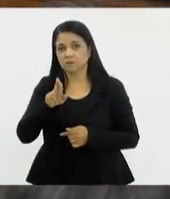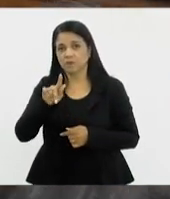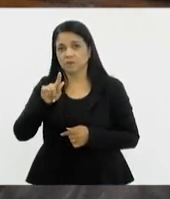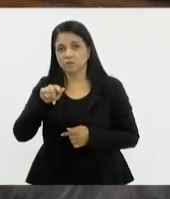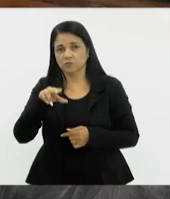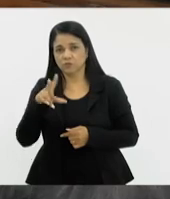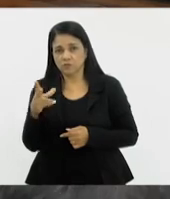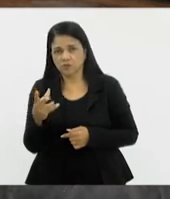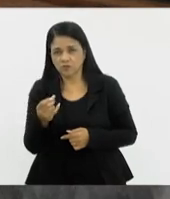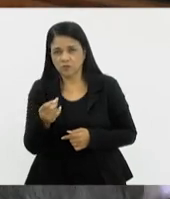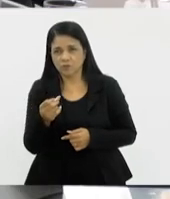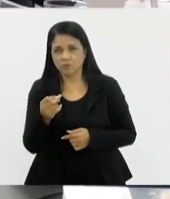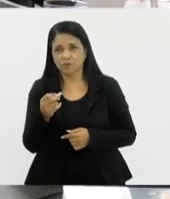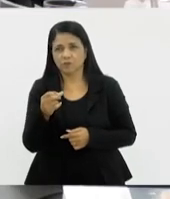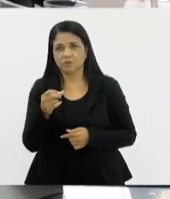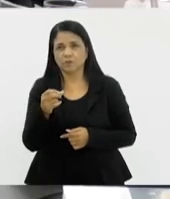que